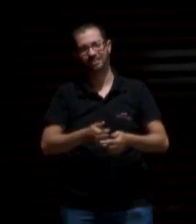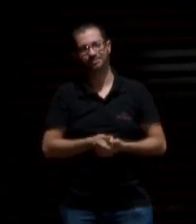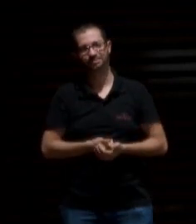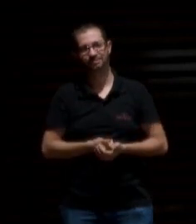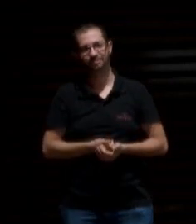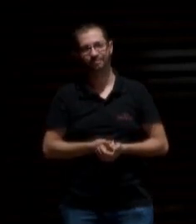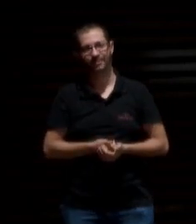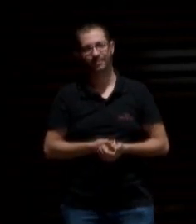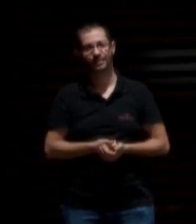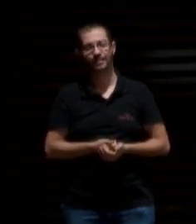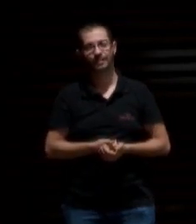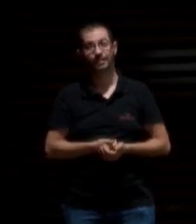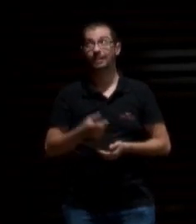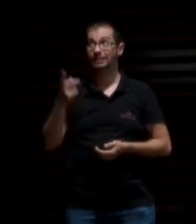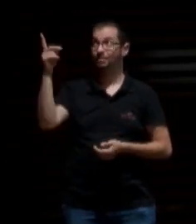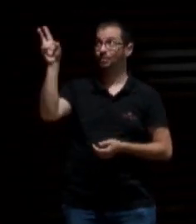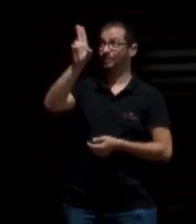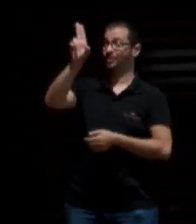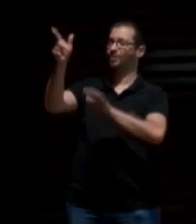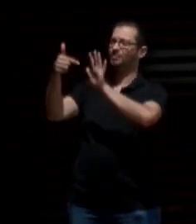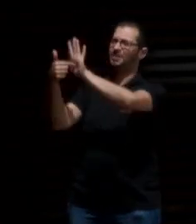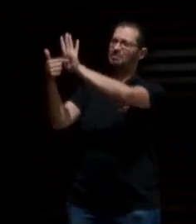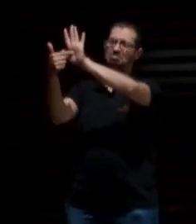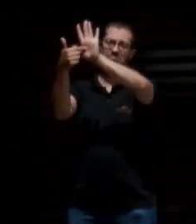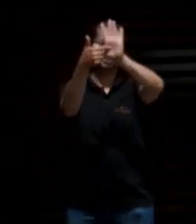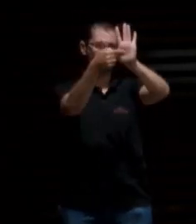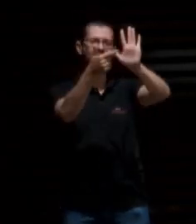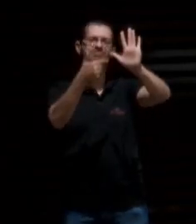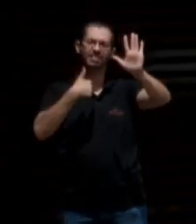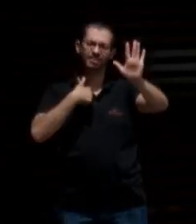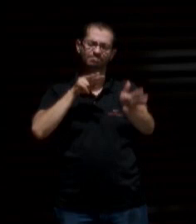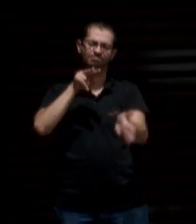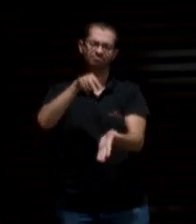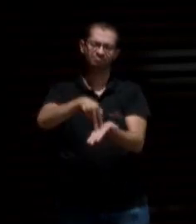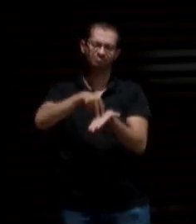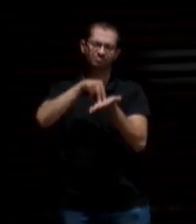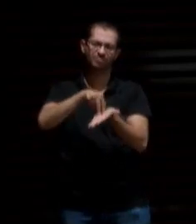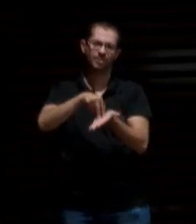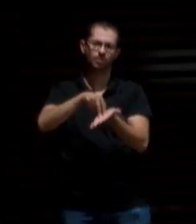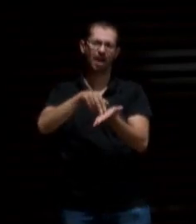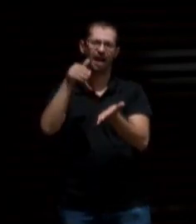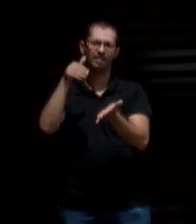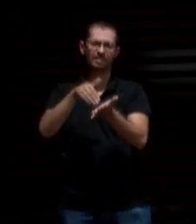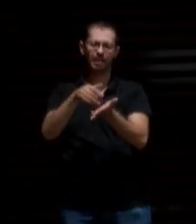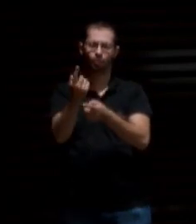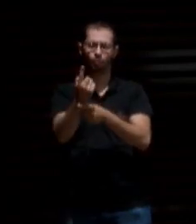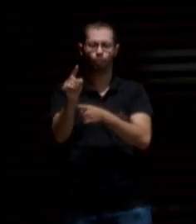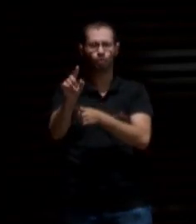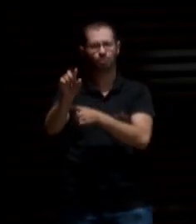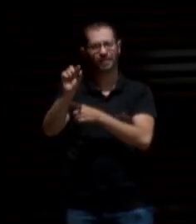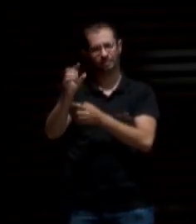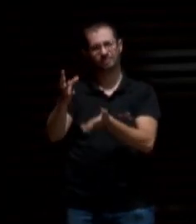Mas se é para o teu nome se tornar conhecido, a gente fica. Até que o último eleito seja salvo. Vamos